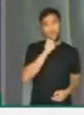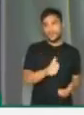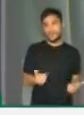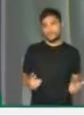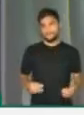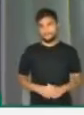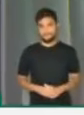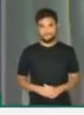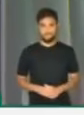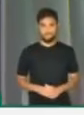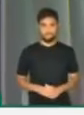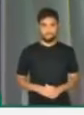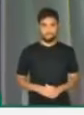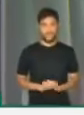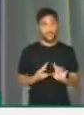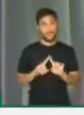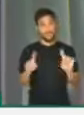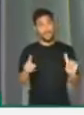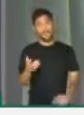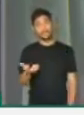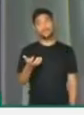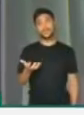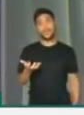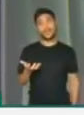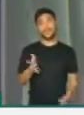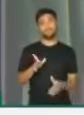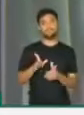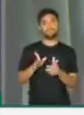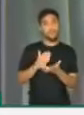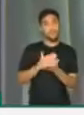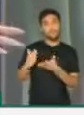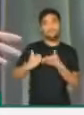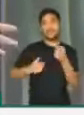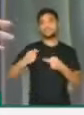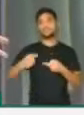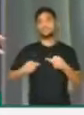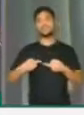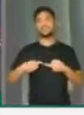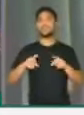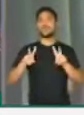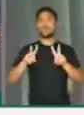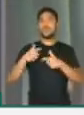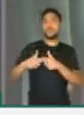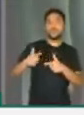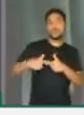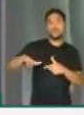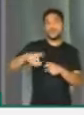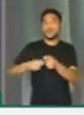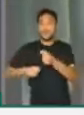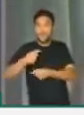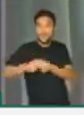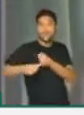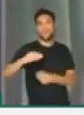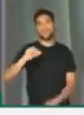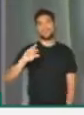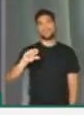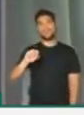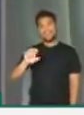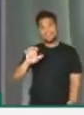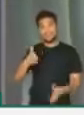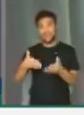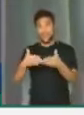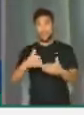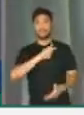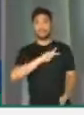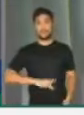mulheres. Mas eu quero aqui entrar no debate dessa crise política e econômica e pediria ao presidente da